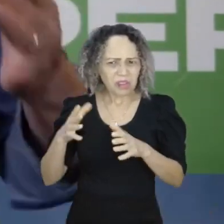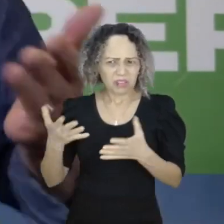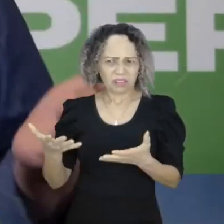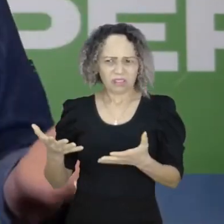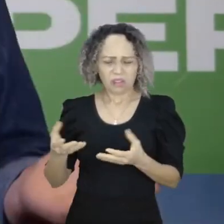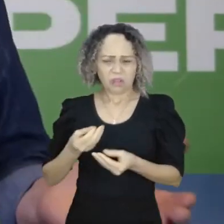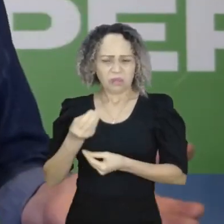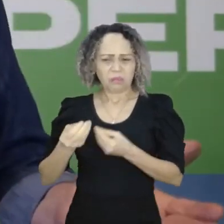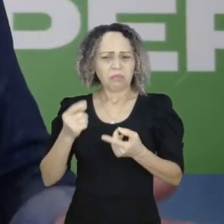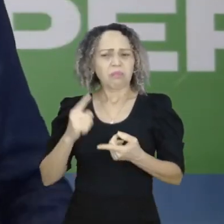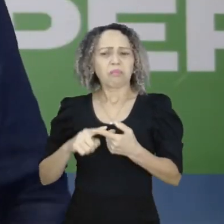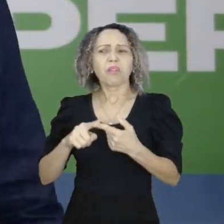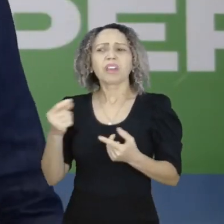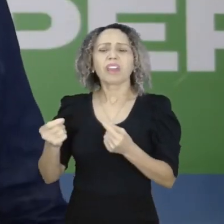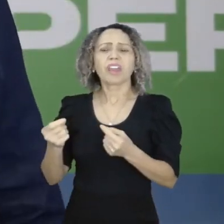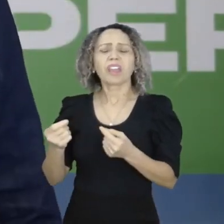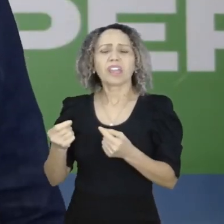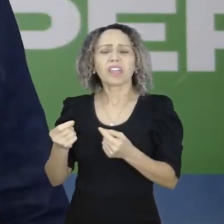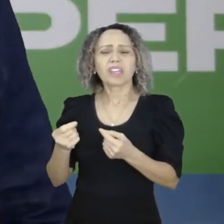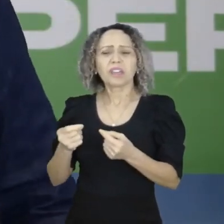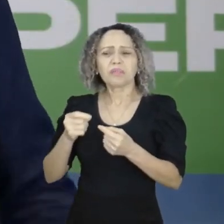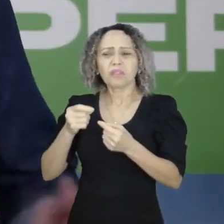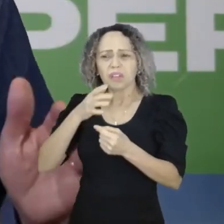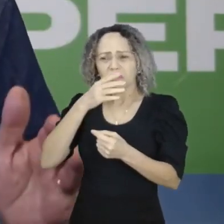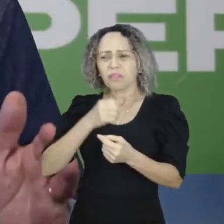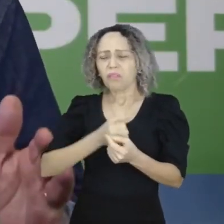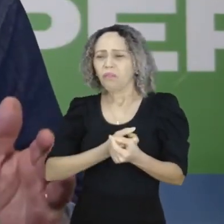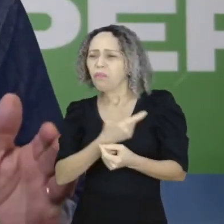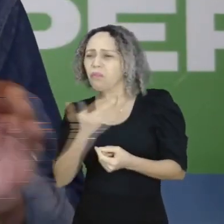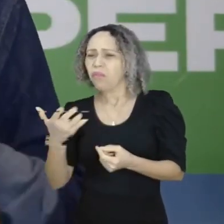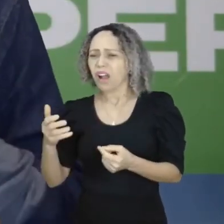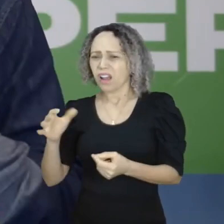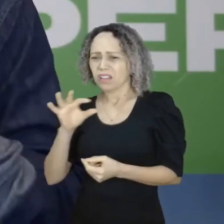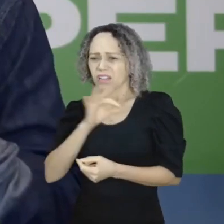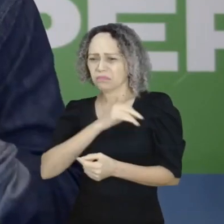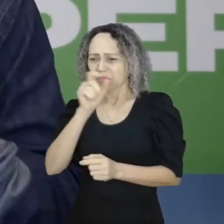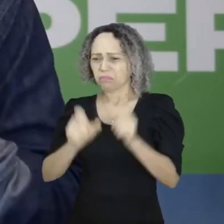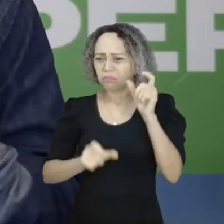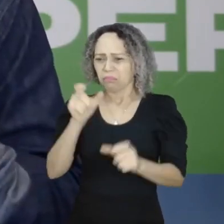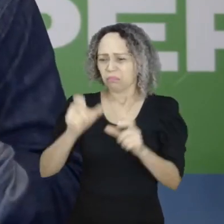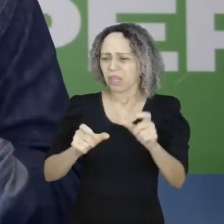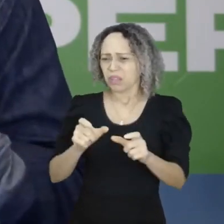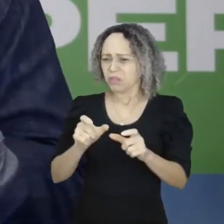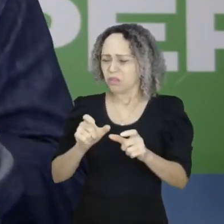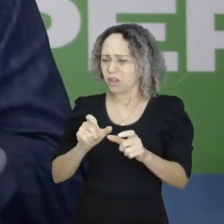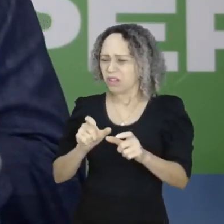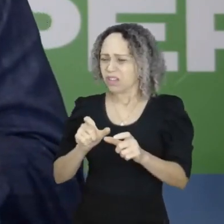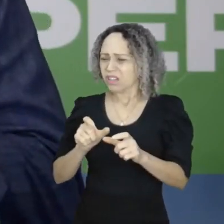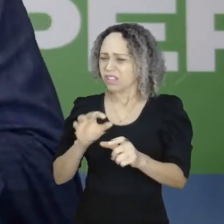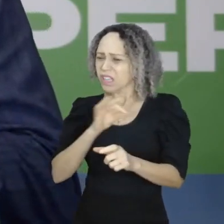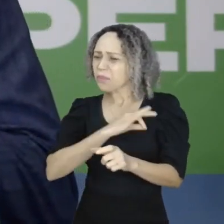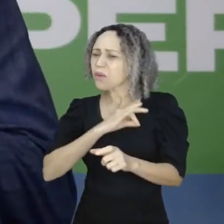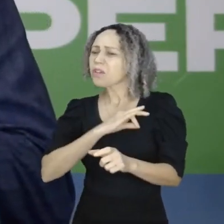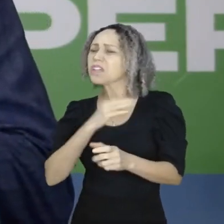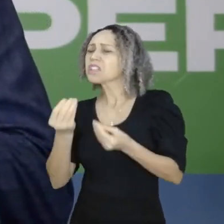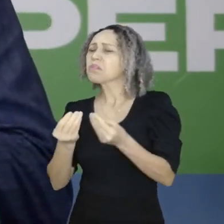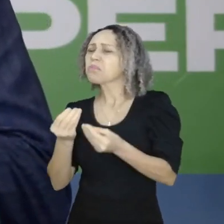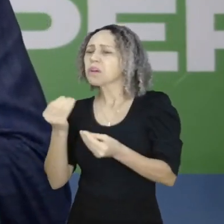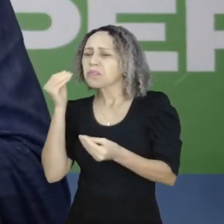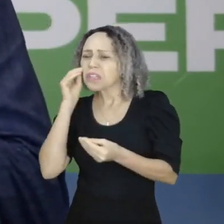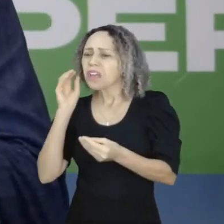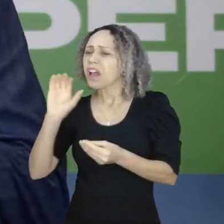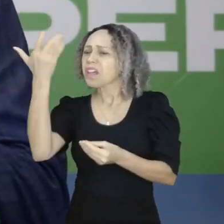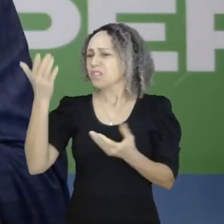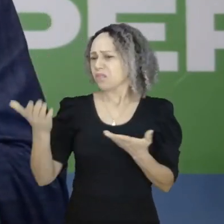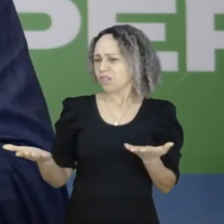de política, de um mandato judicial. Então é triste. Eu acho que é mais um dia em que a gente tem